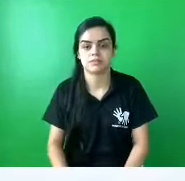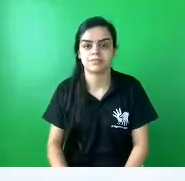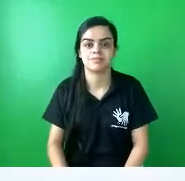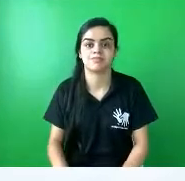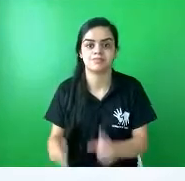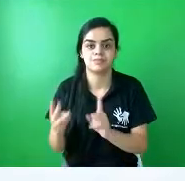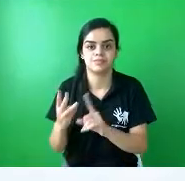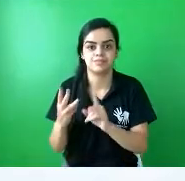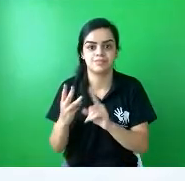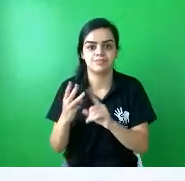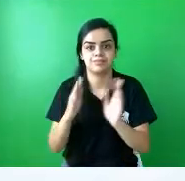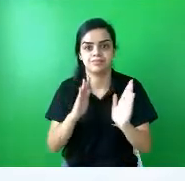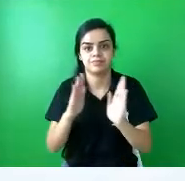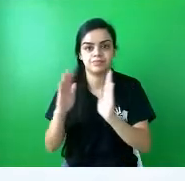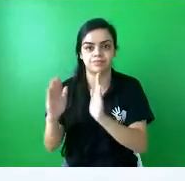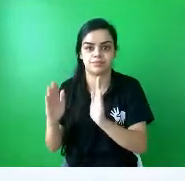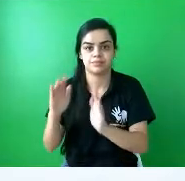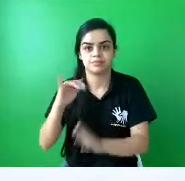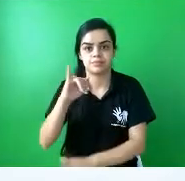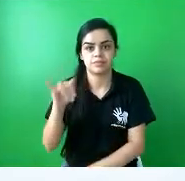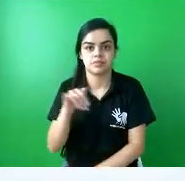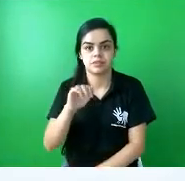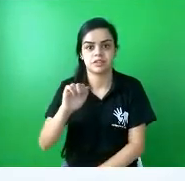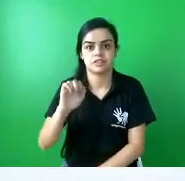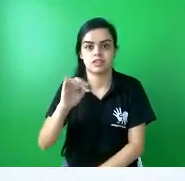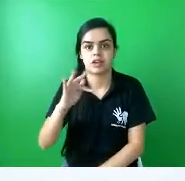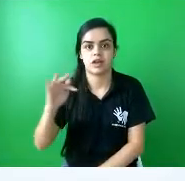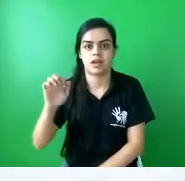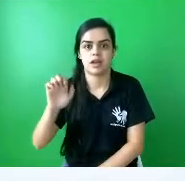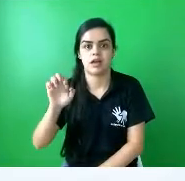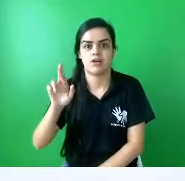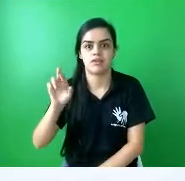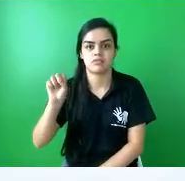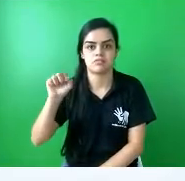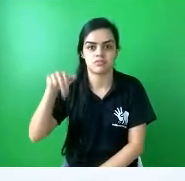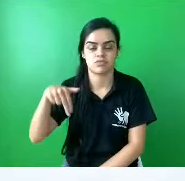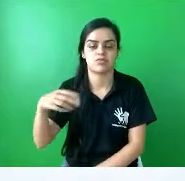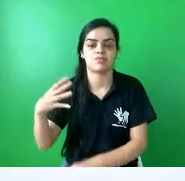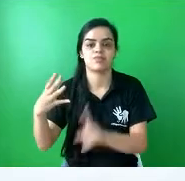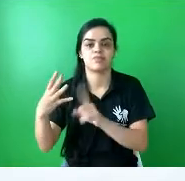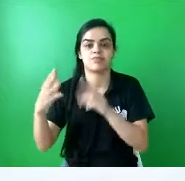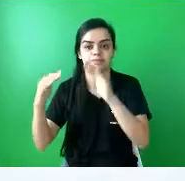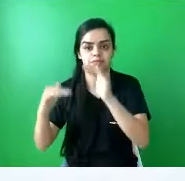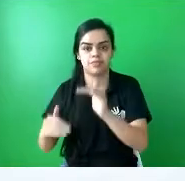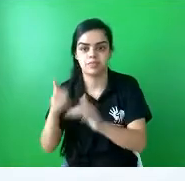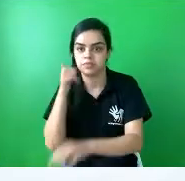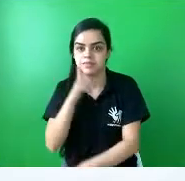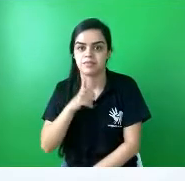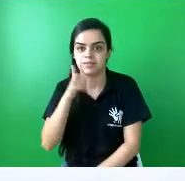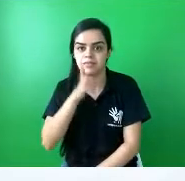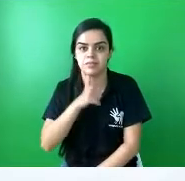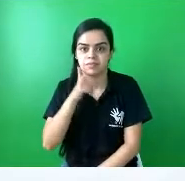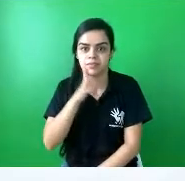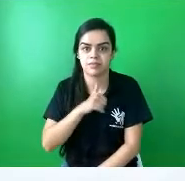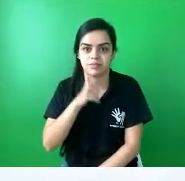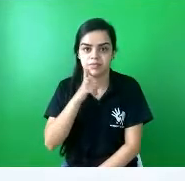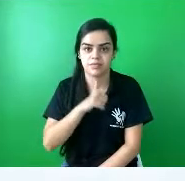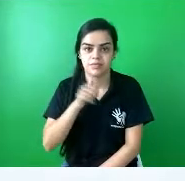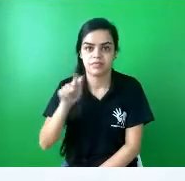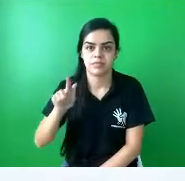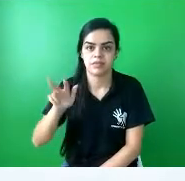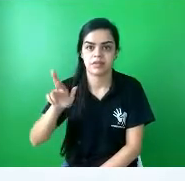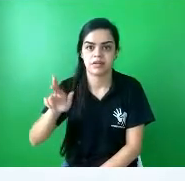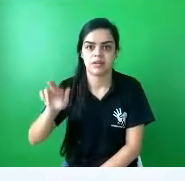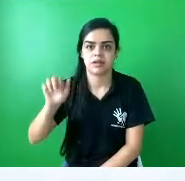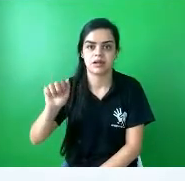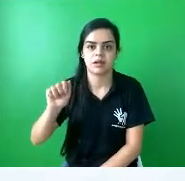nós temos ao lado dele o Jefferson Rosa, e logo abaixo aqui a nossa colega Graziele